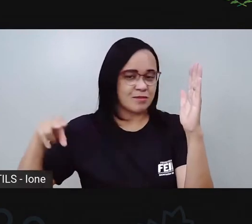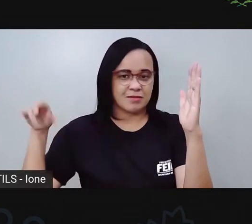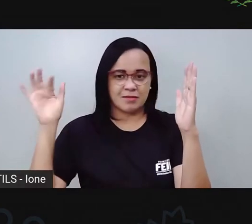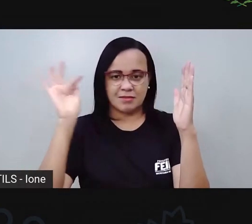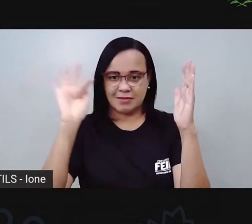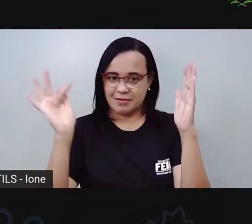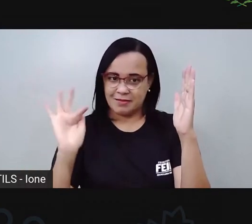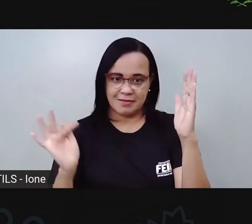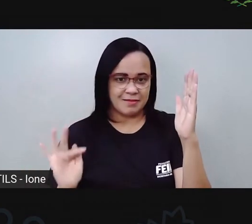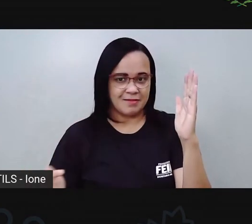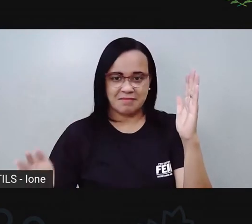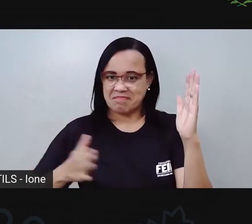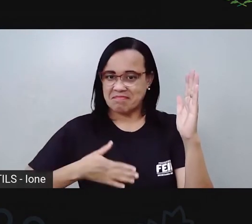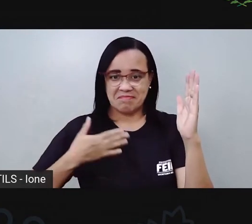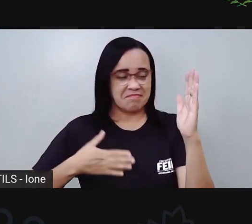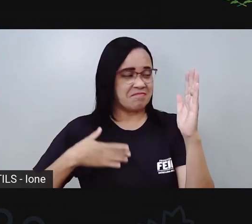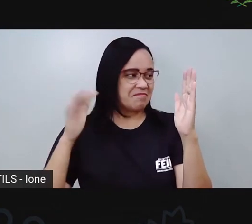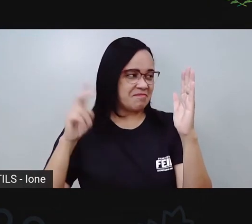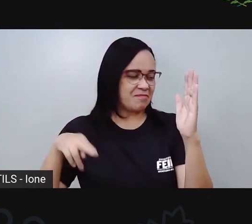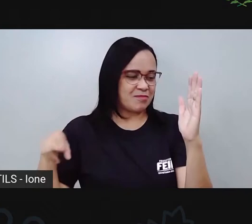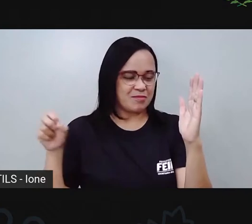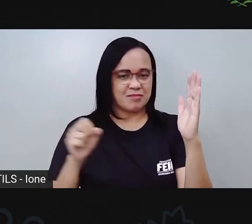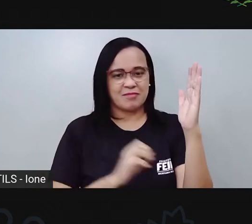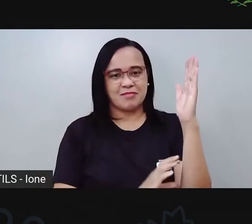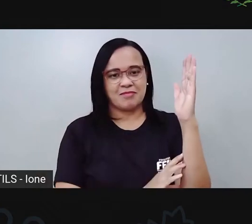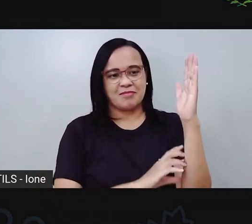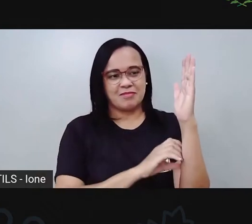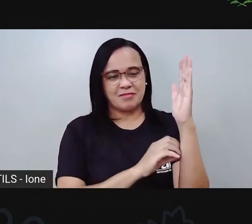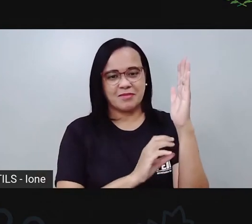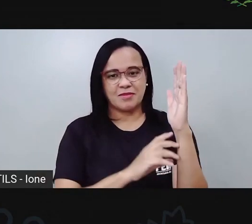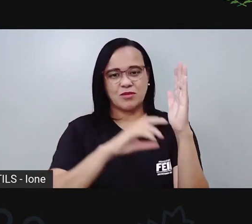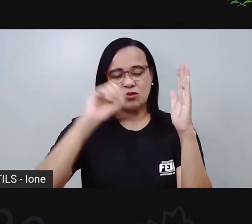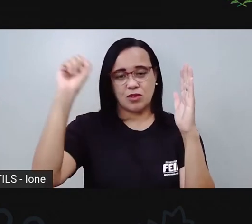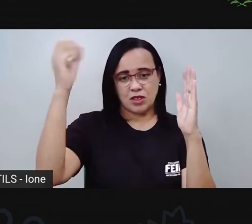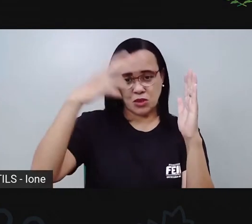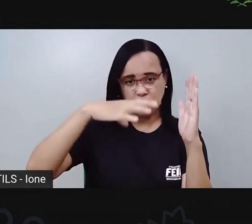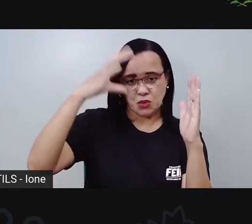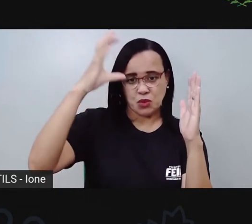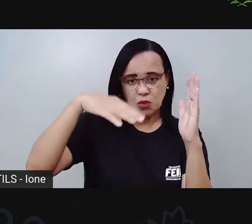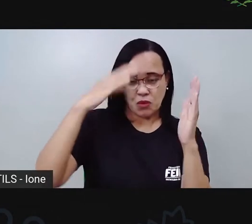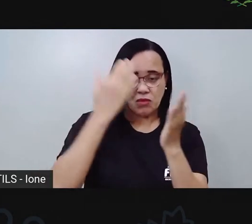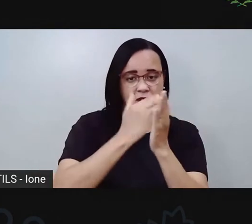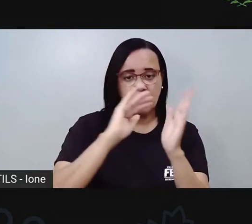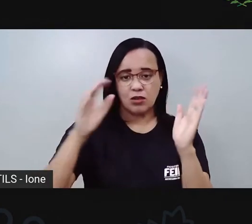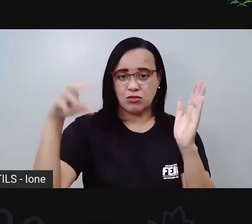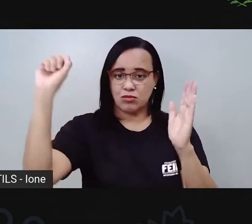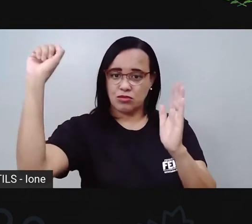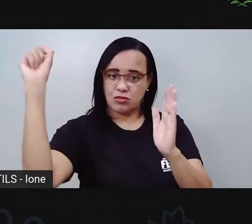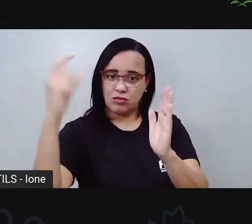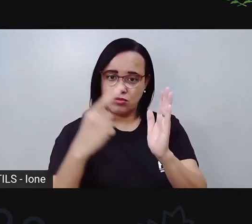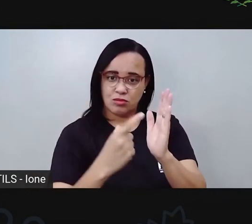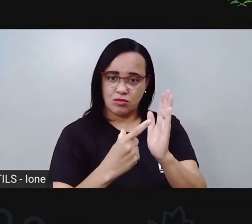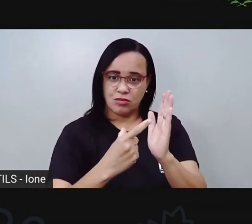e nunca está contente já passou a chuva